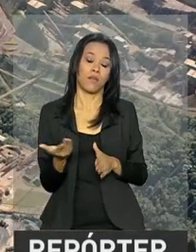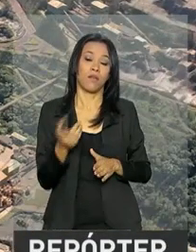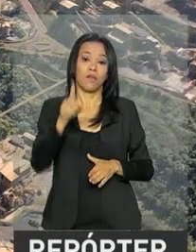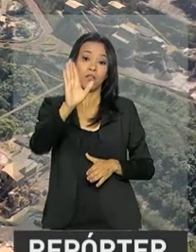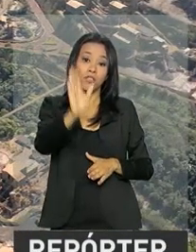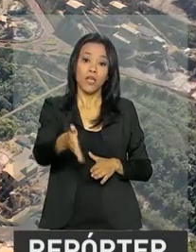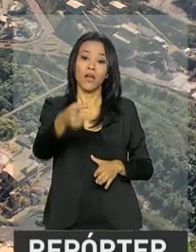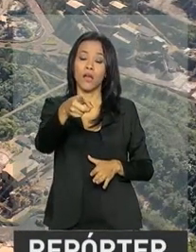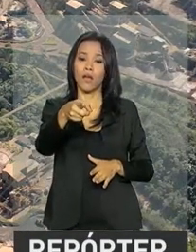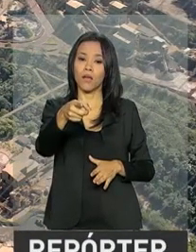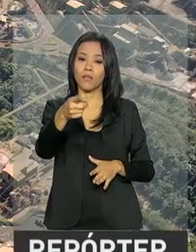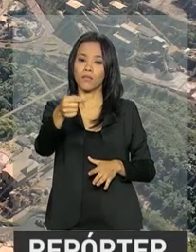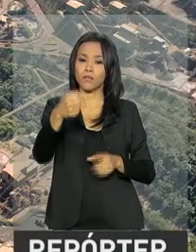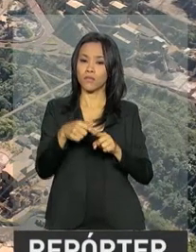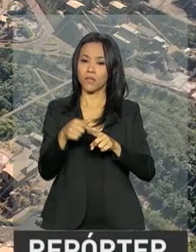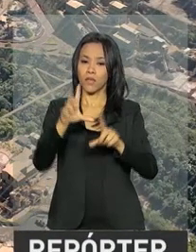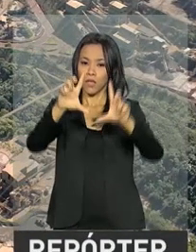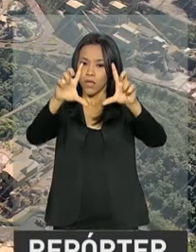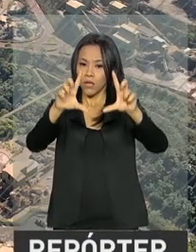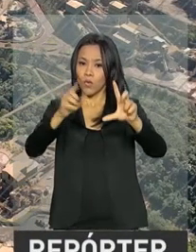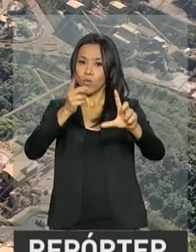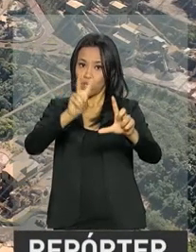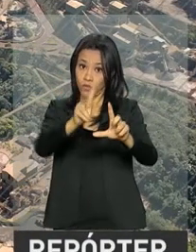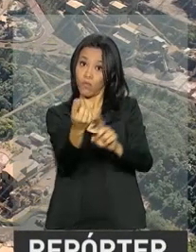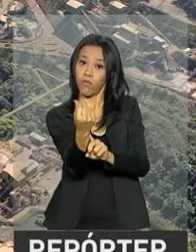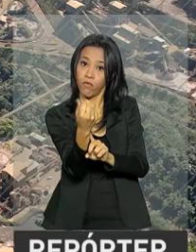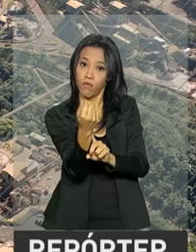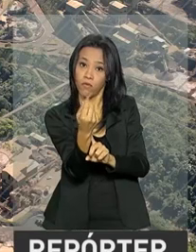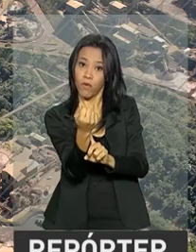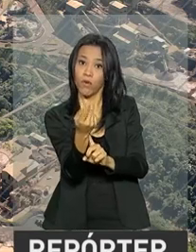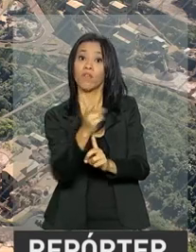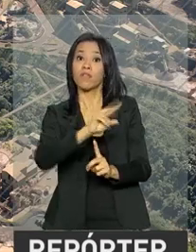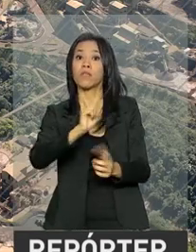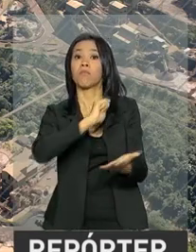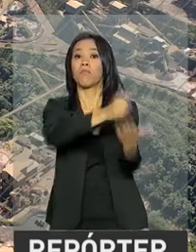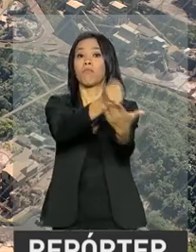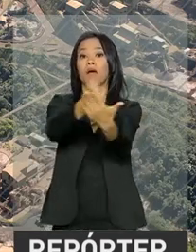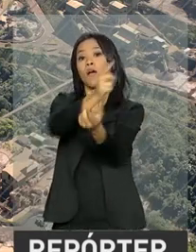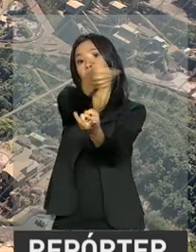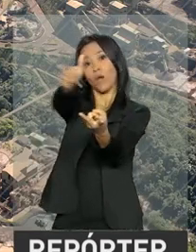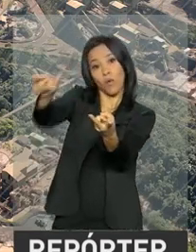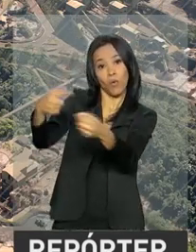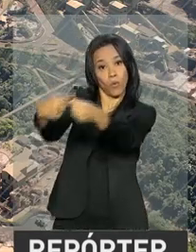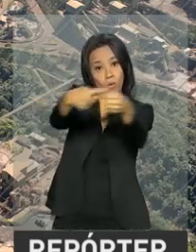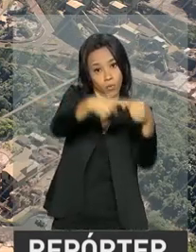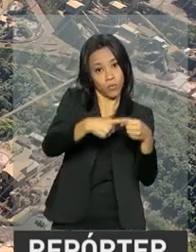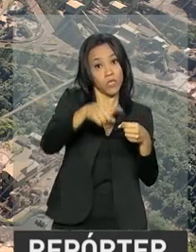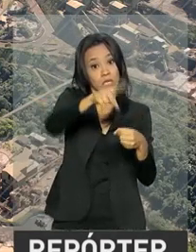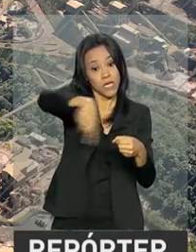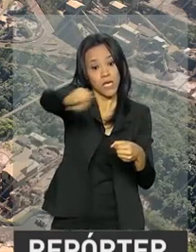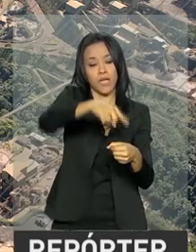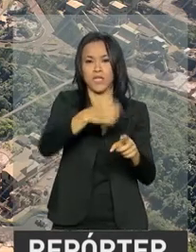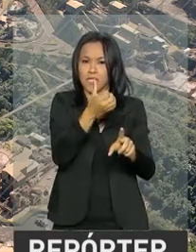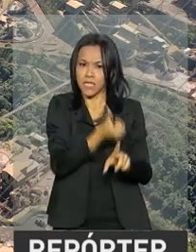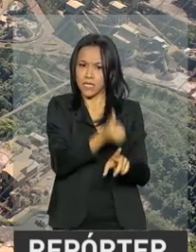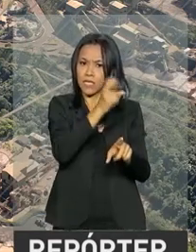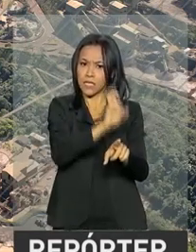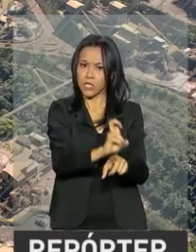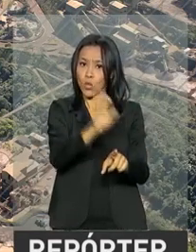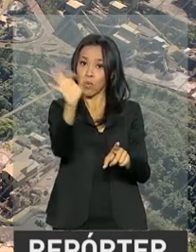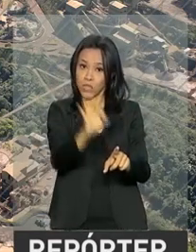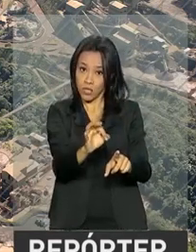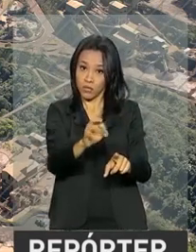foi obtido a partir da redução nos valores que serão pagos aos outros parceiros os municípios produtores que receberão 65%